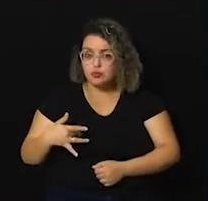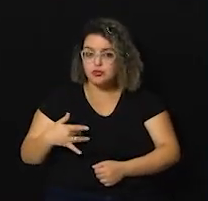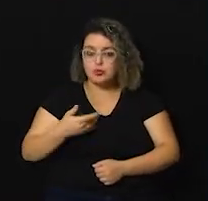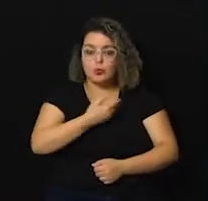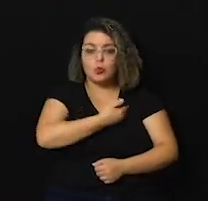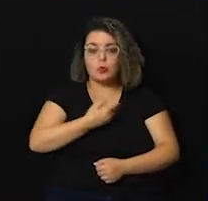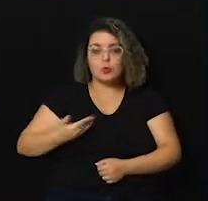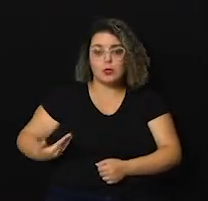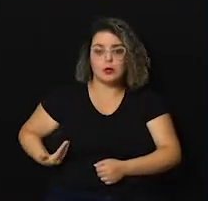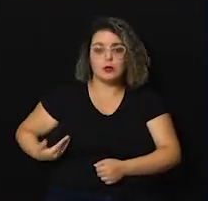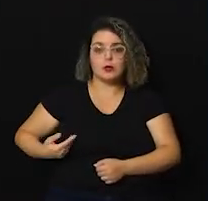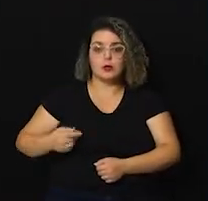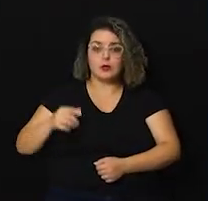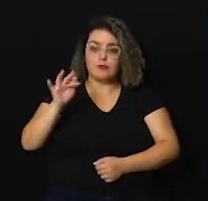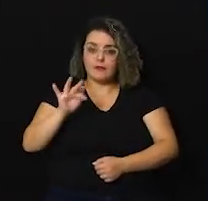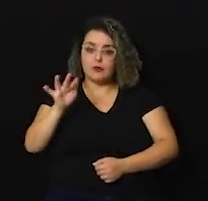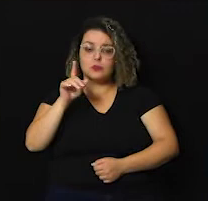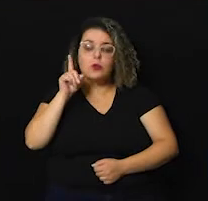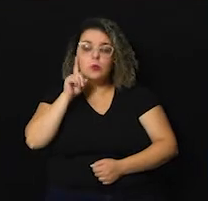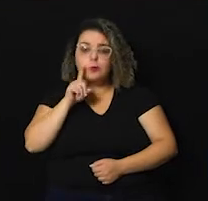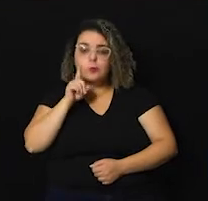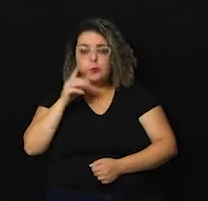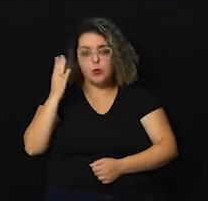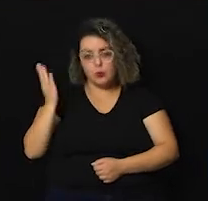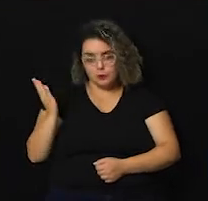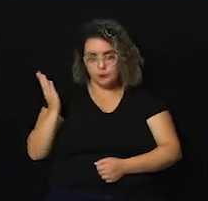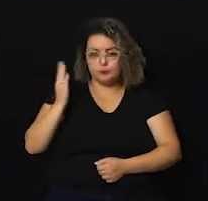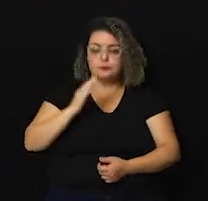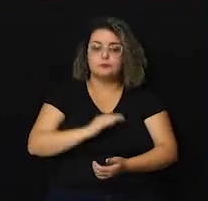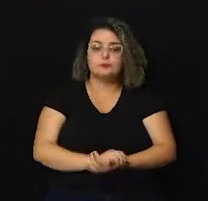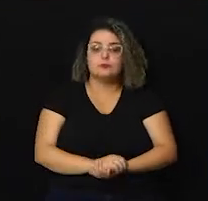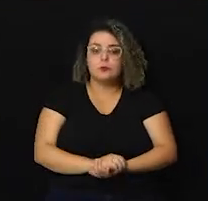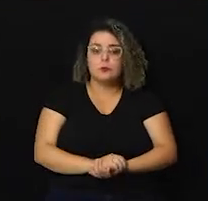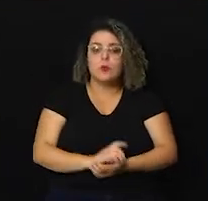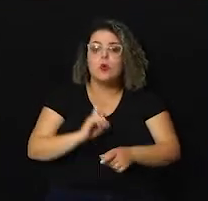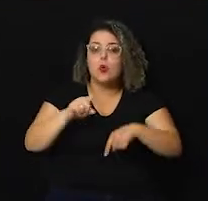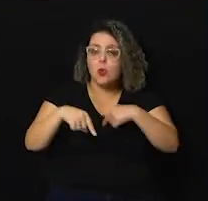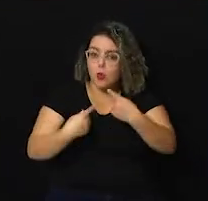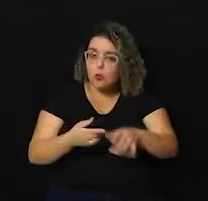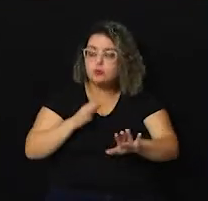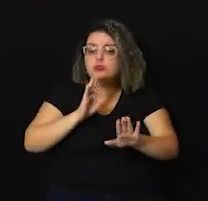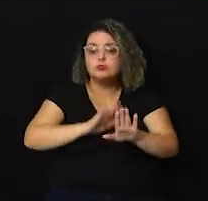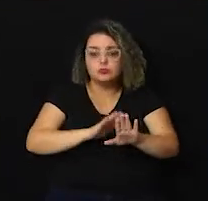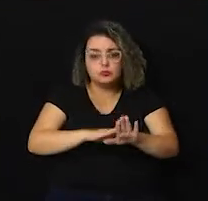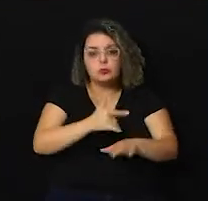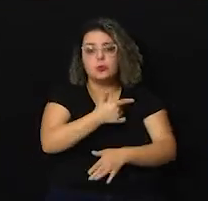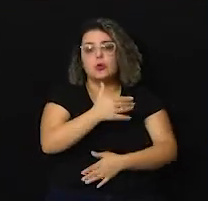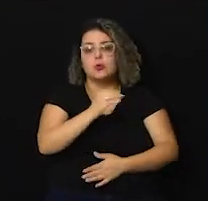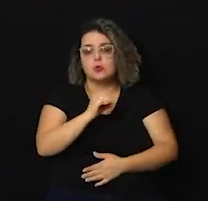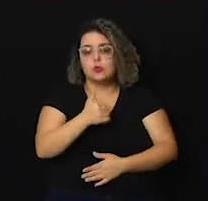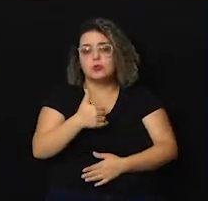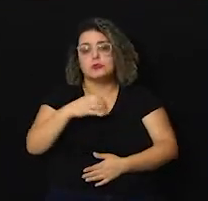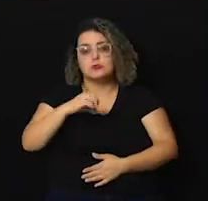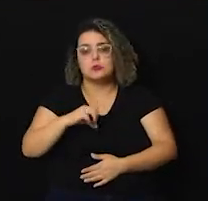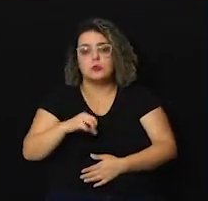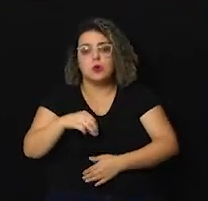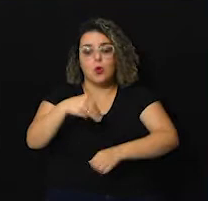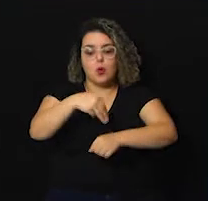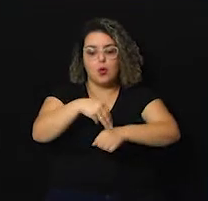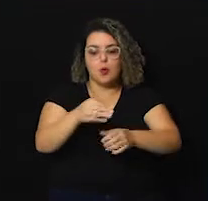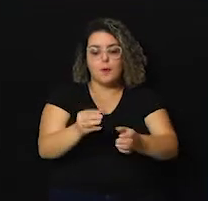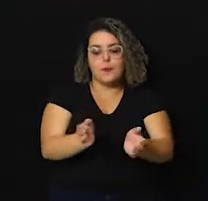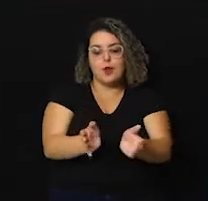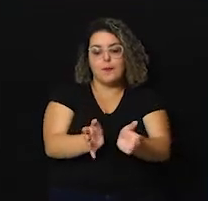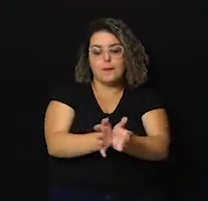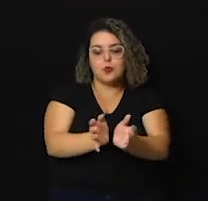Harvard e também que, entre outras atribuições e atividades, em 2019 foi membro de uma